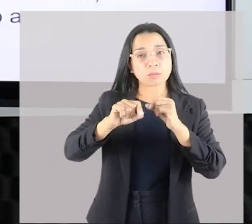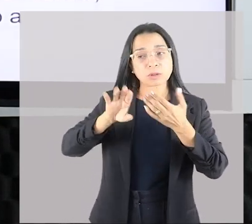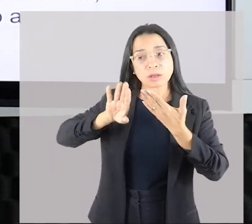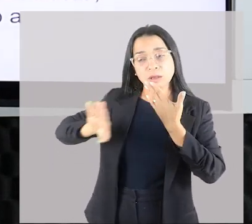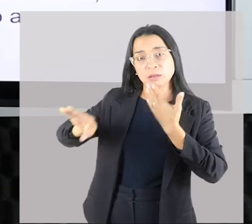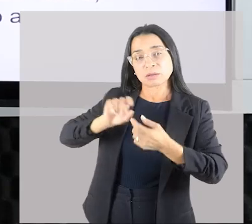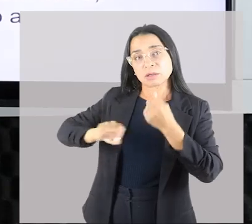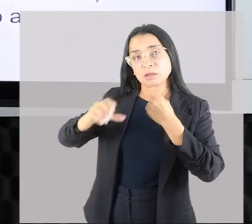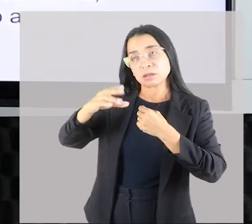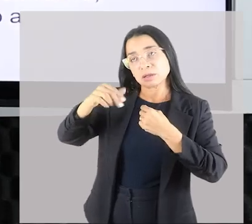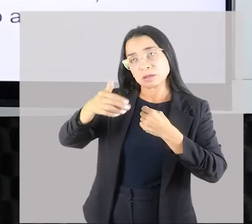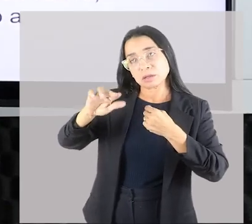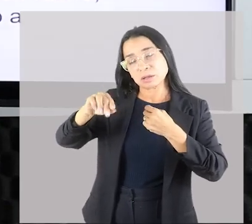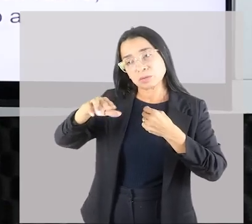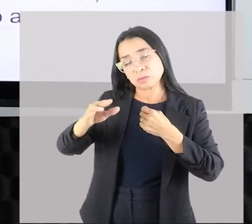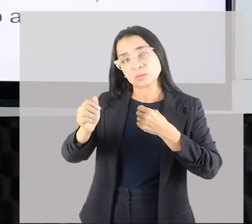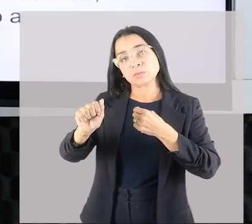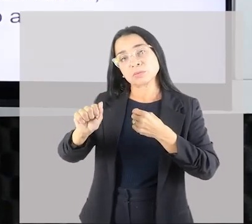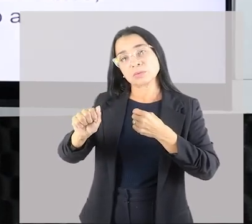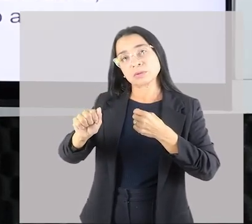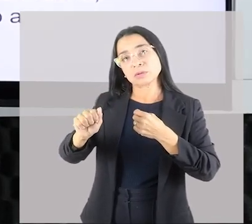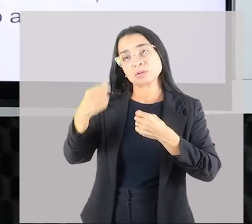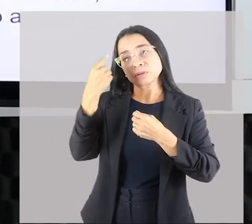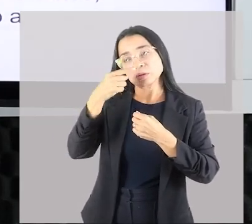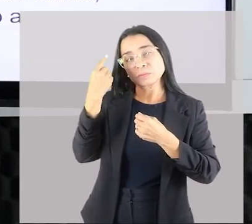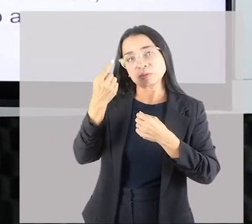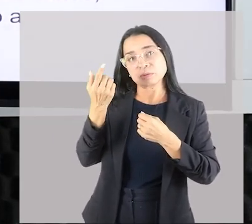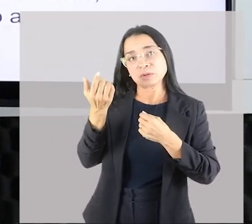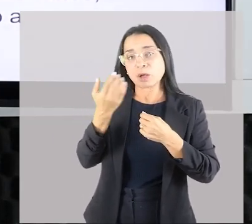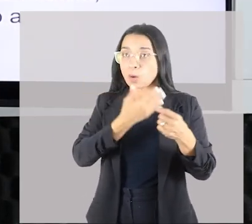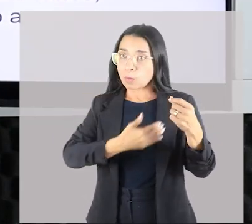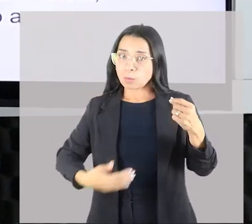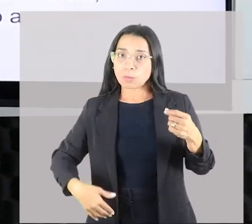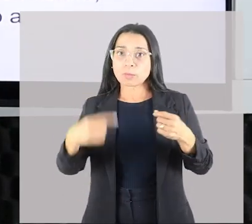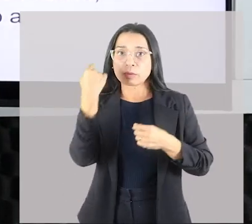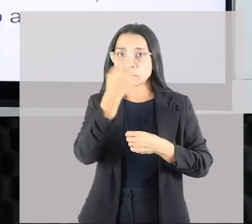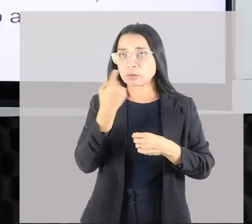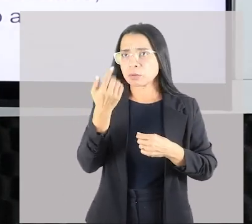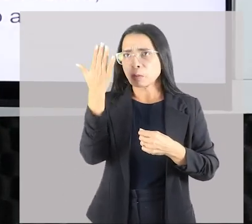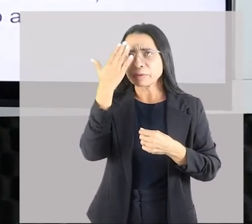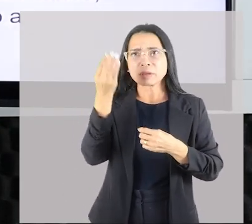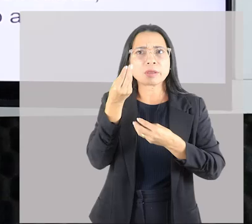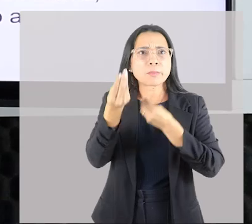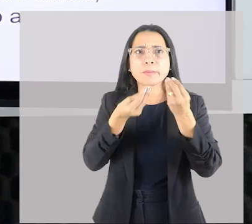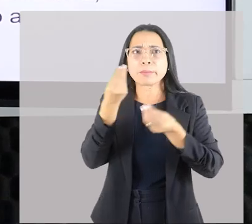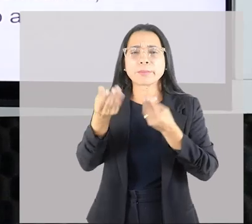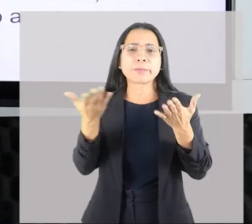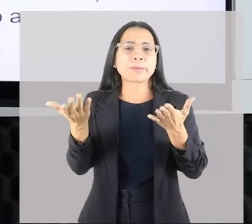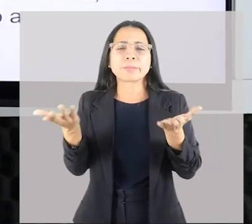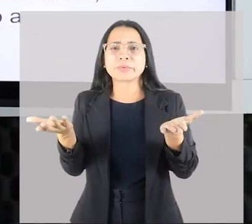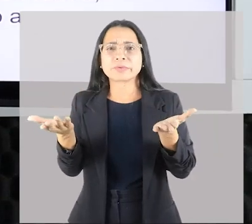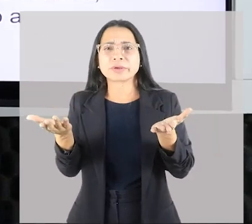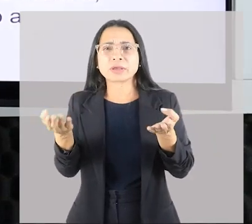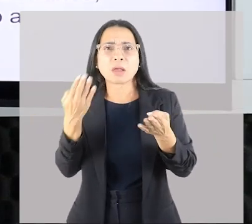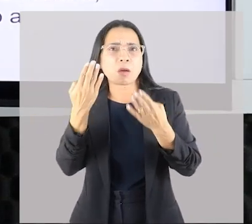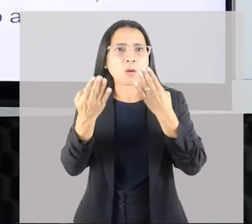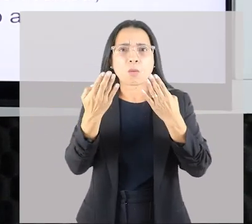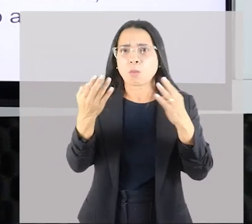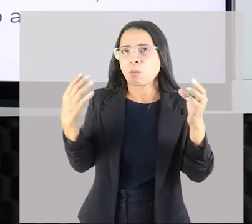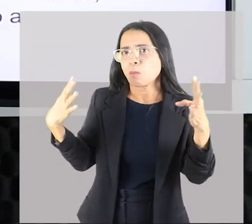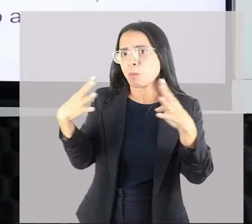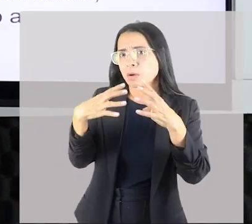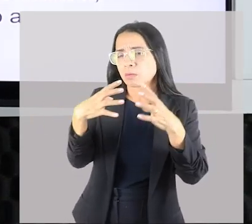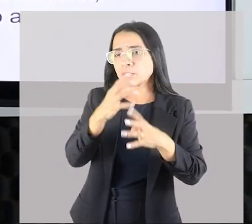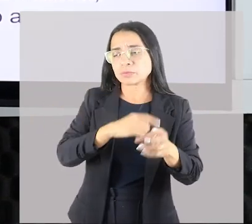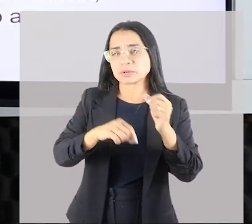Espanha. E o governo espanhol entendeu isso como uma grande afronta, né? E como consequência disso, o governo espanhol, a mando da região de